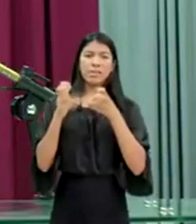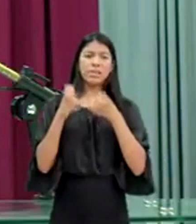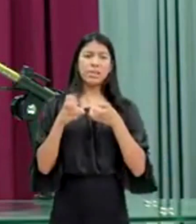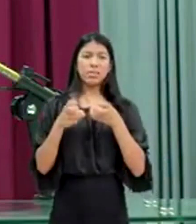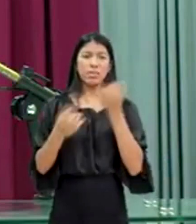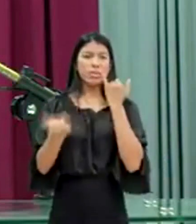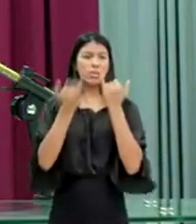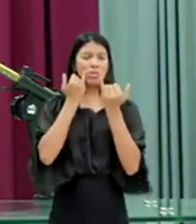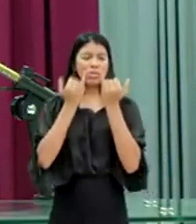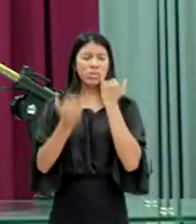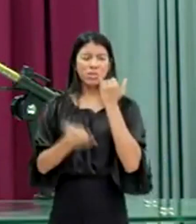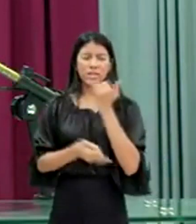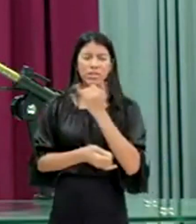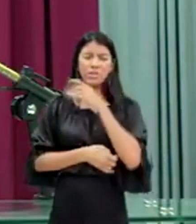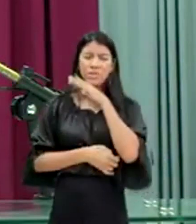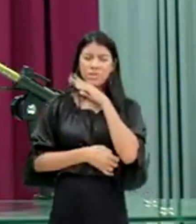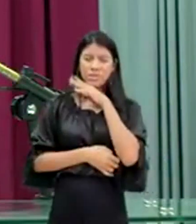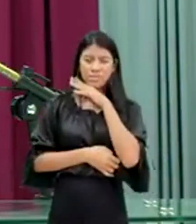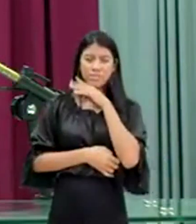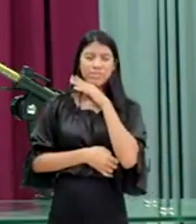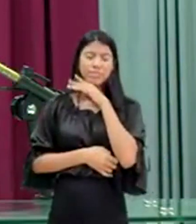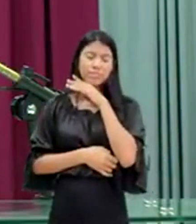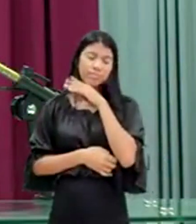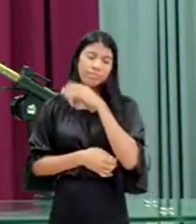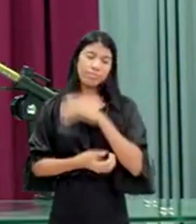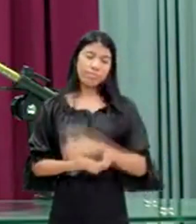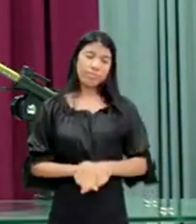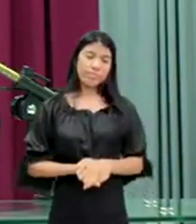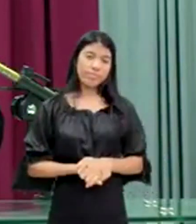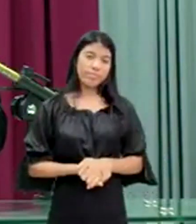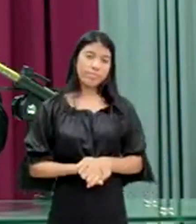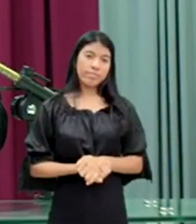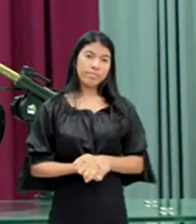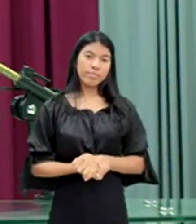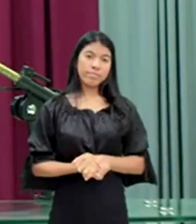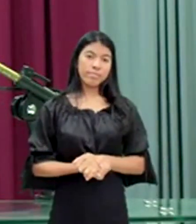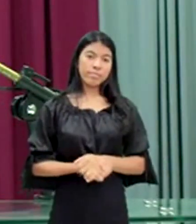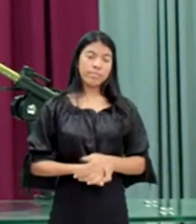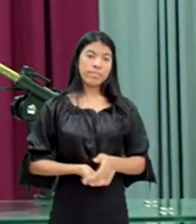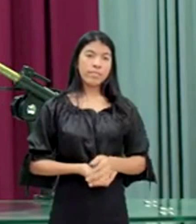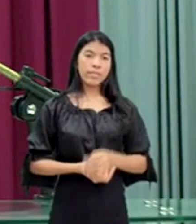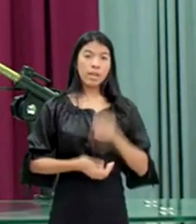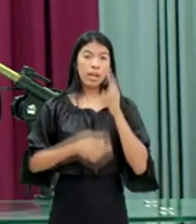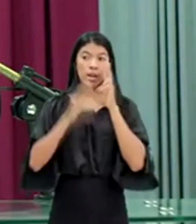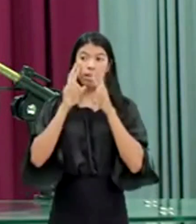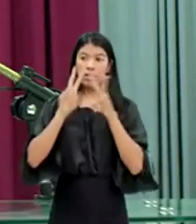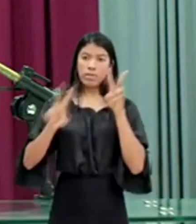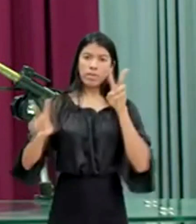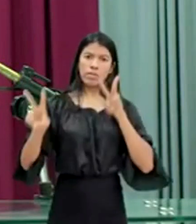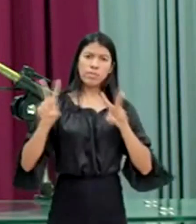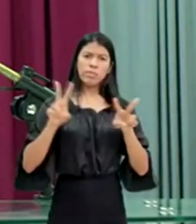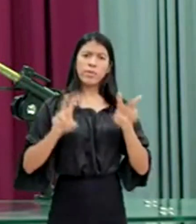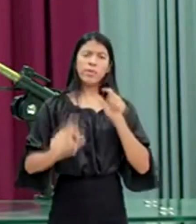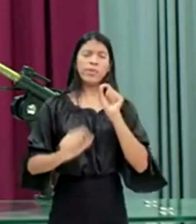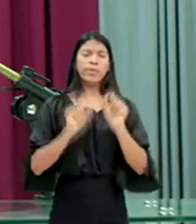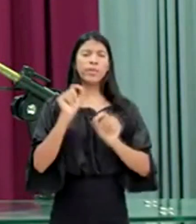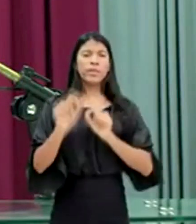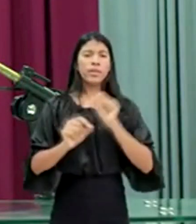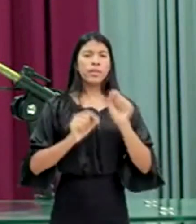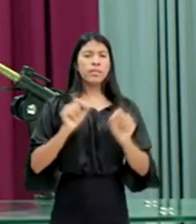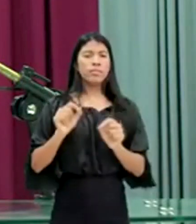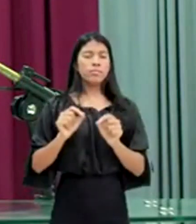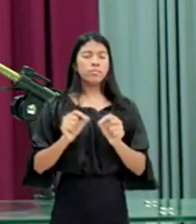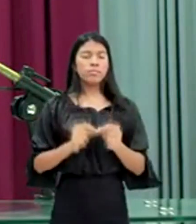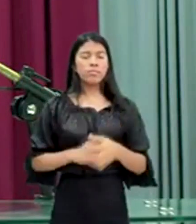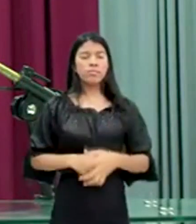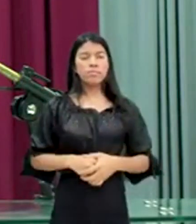más, só para as notícias ruins, a gente começa a enxergar as coisas de um modo muito